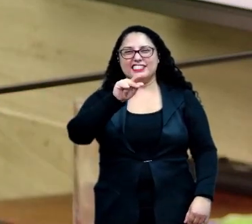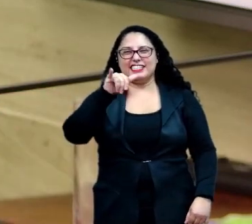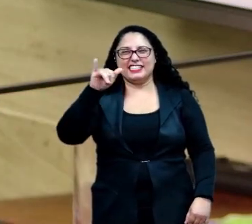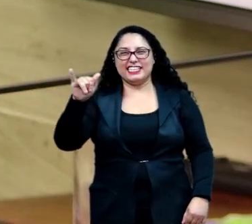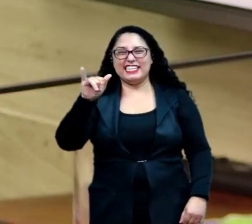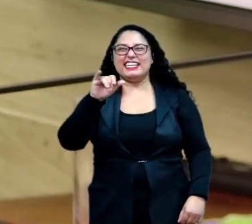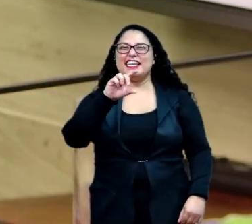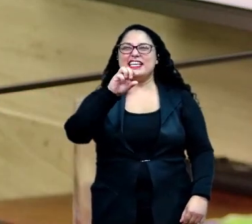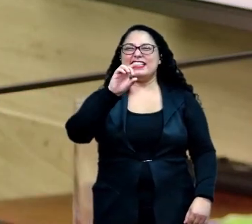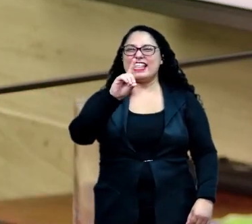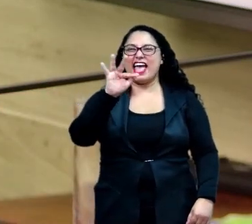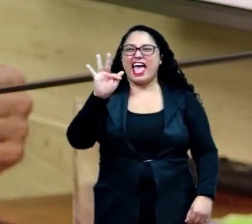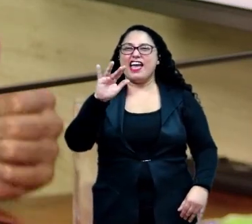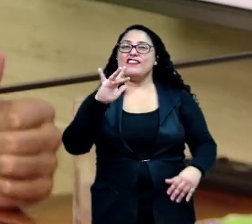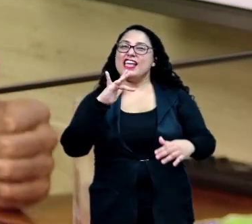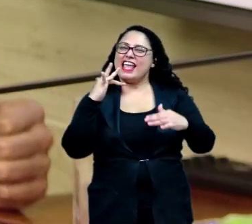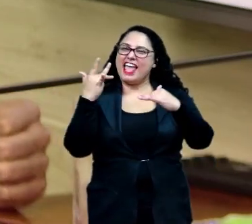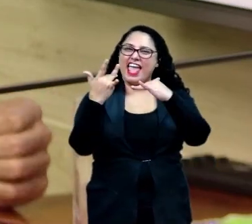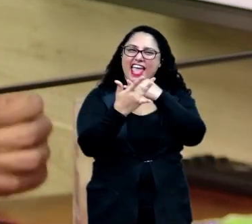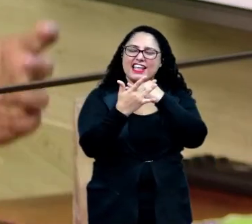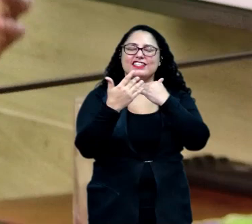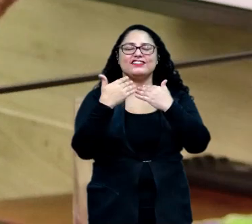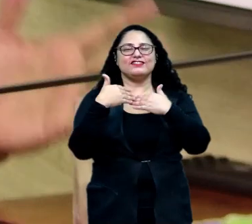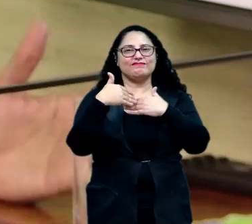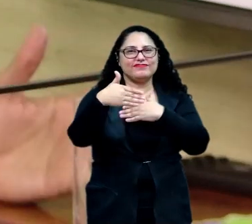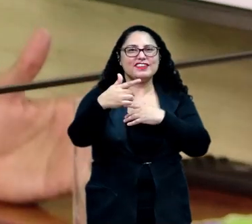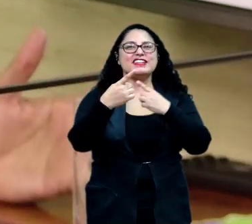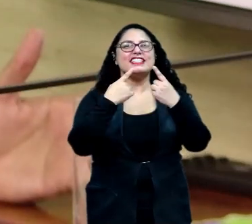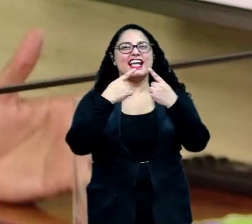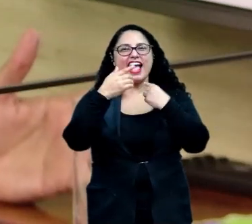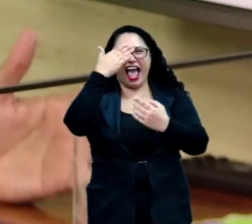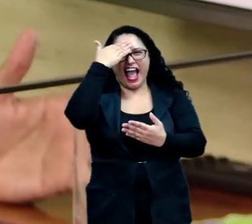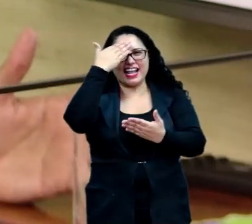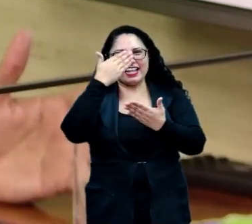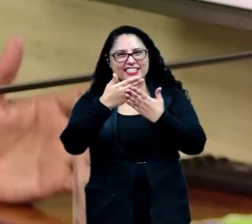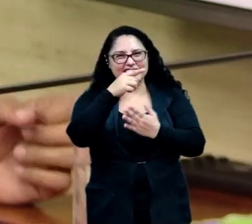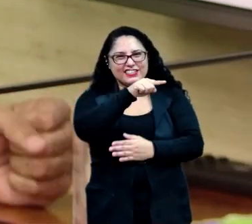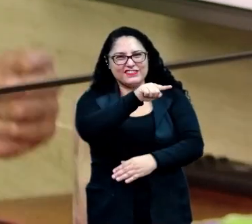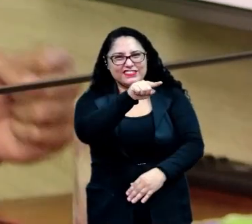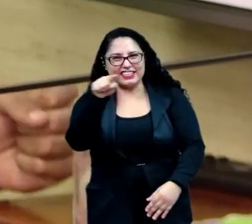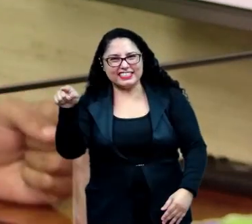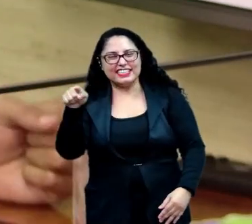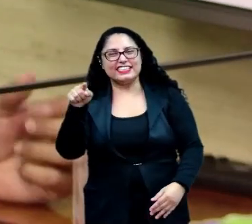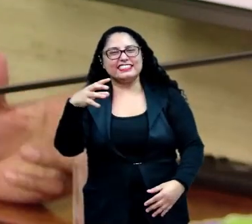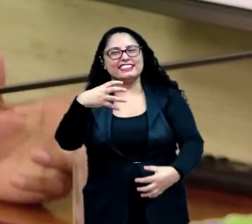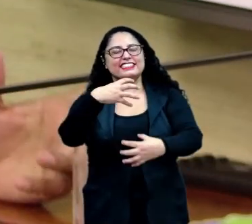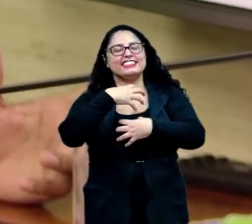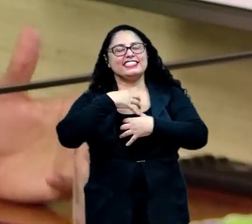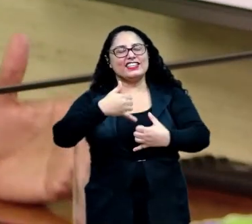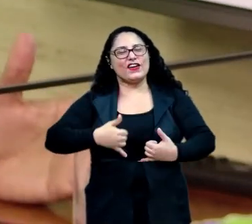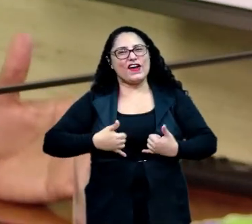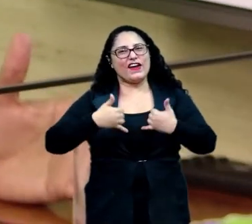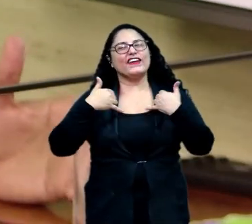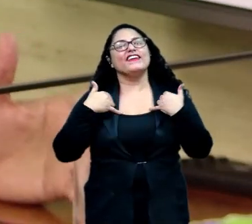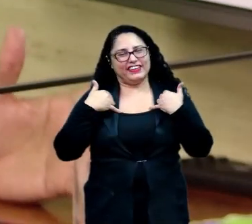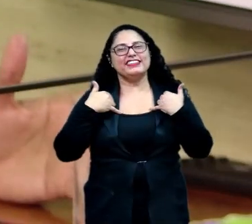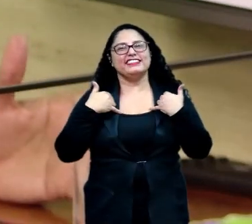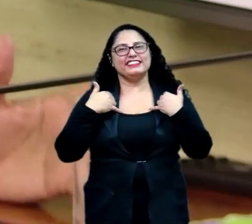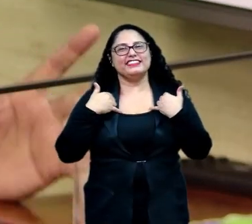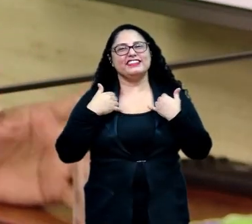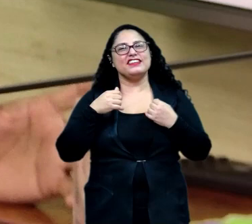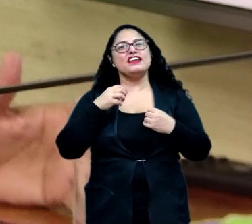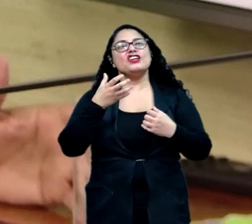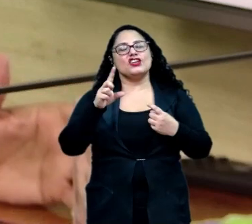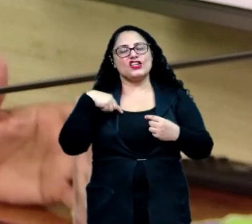Vamos continuar esse diálogo lá. Acreditem em vocês e sintam o orgulho de serem